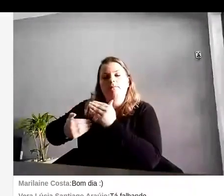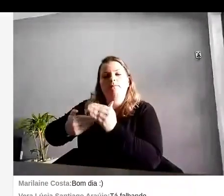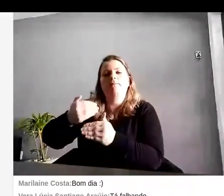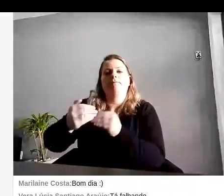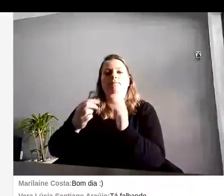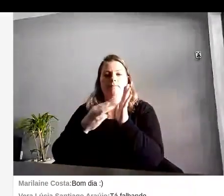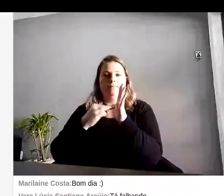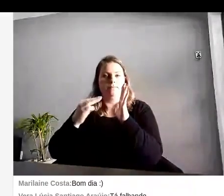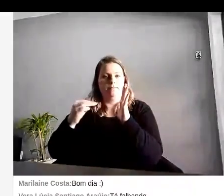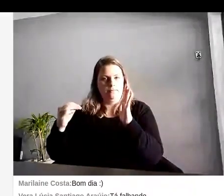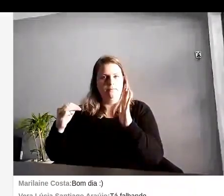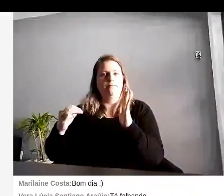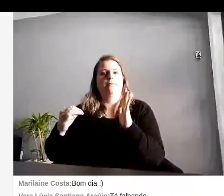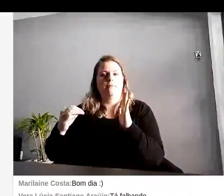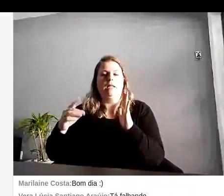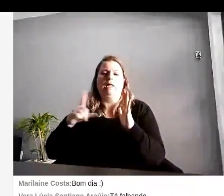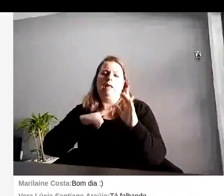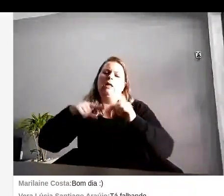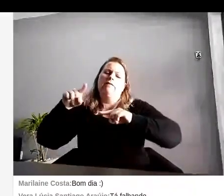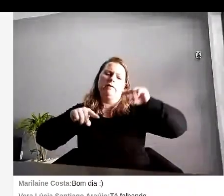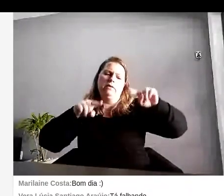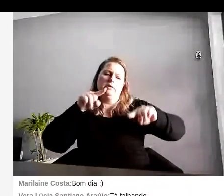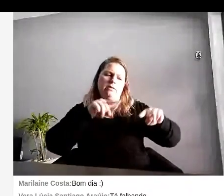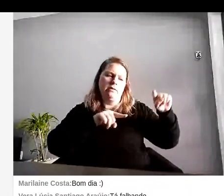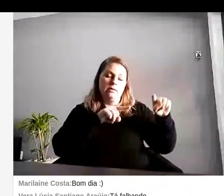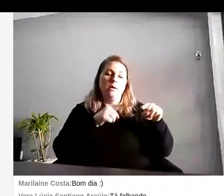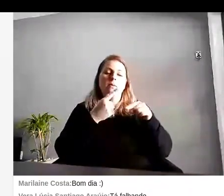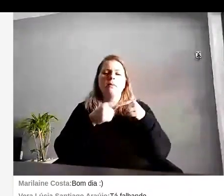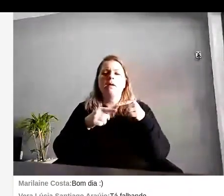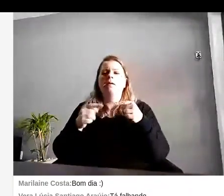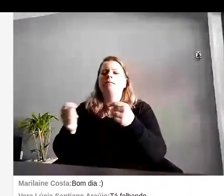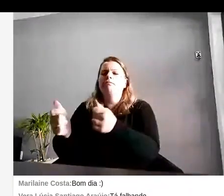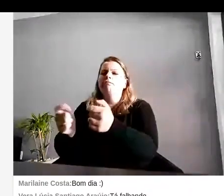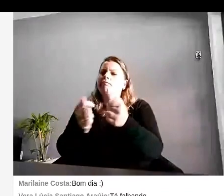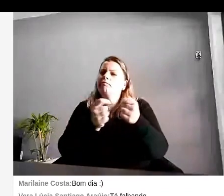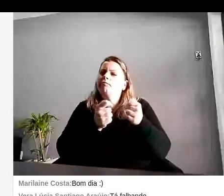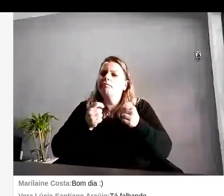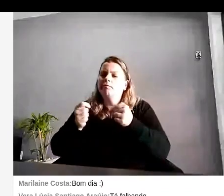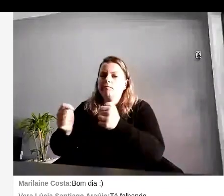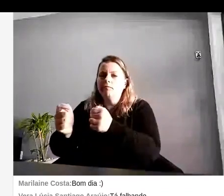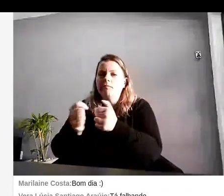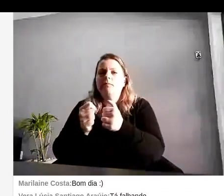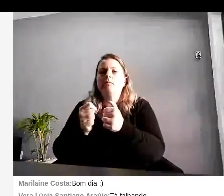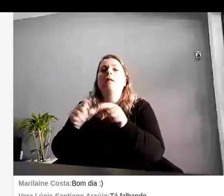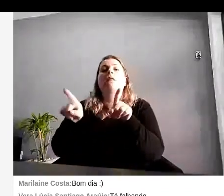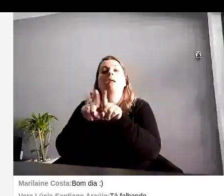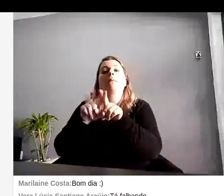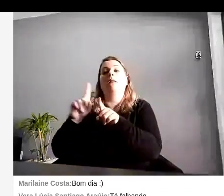mais ou menos comum, também foi se transformando nesses últimos 10 anos.